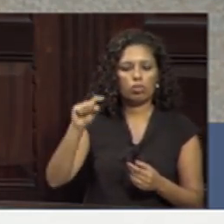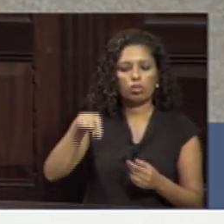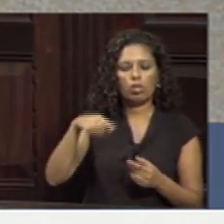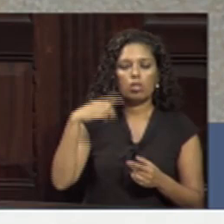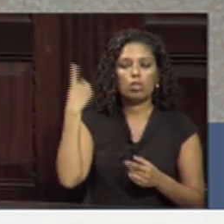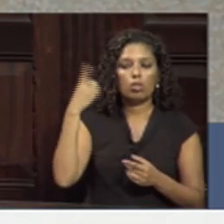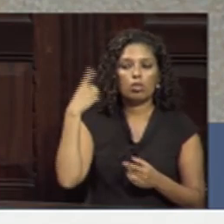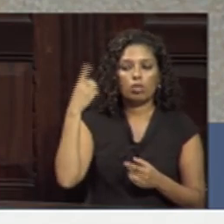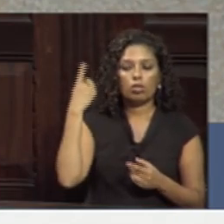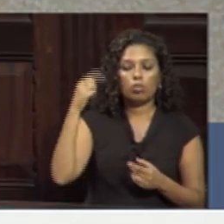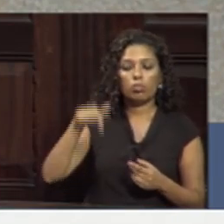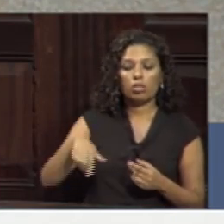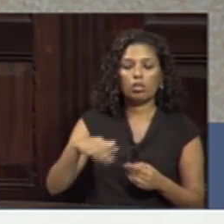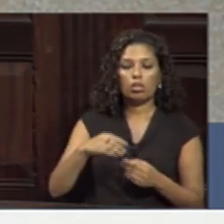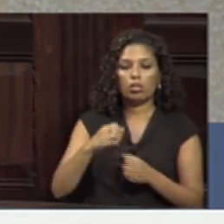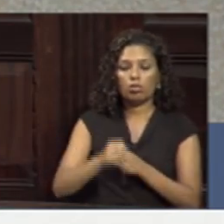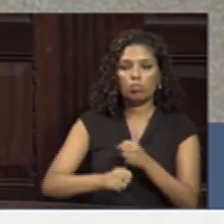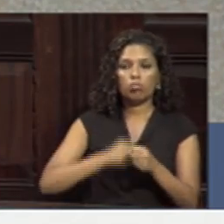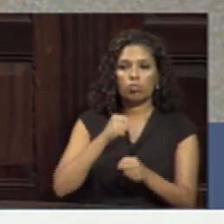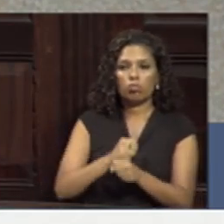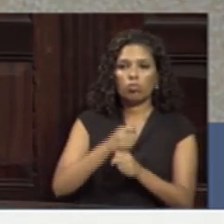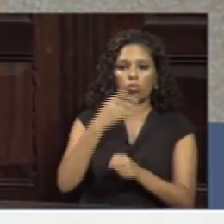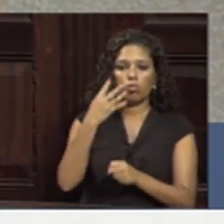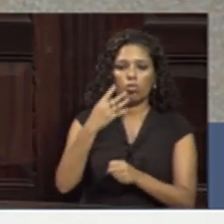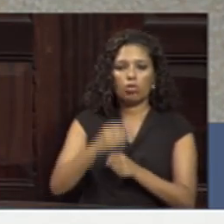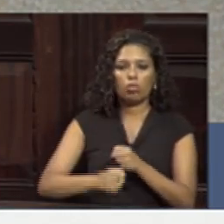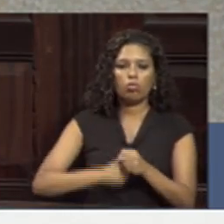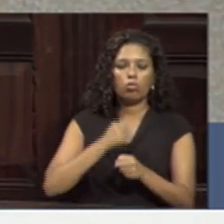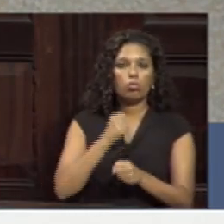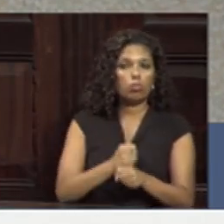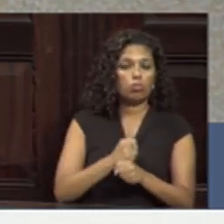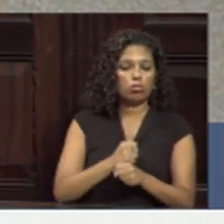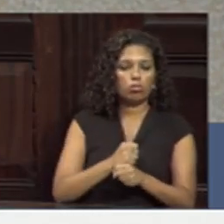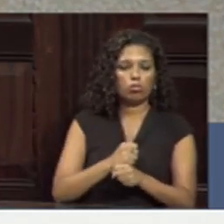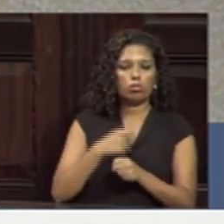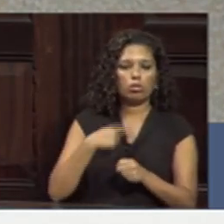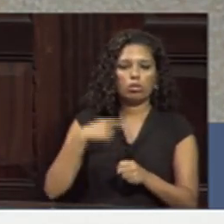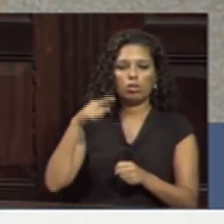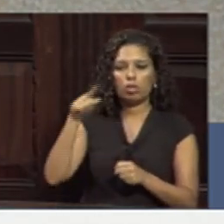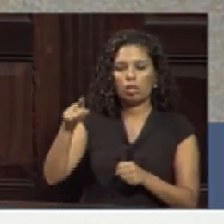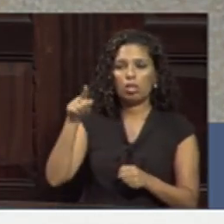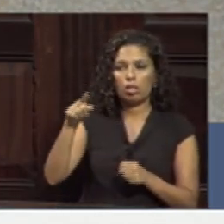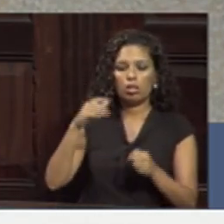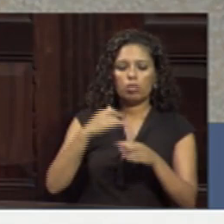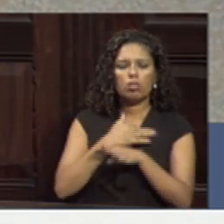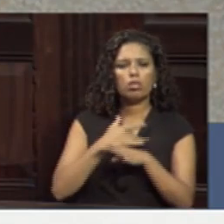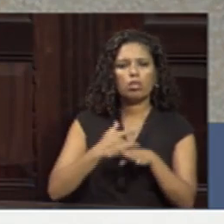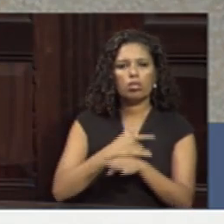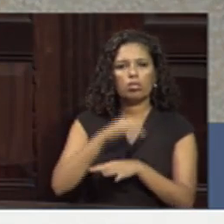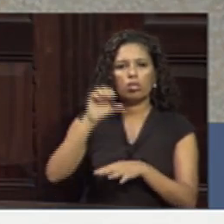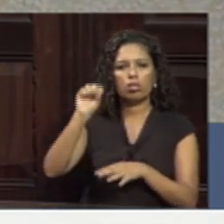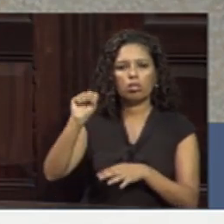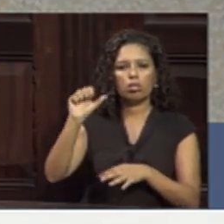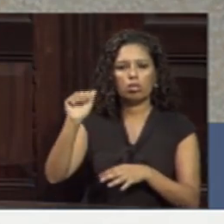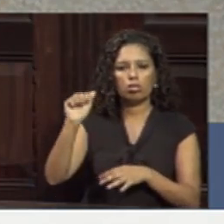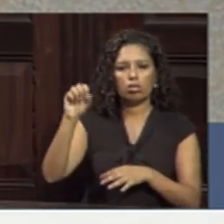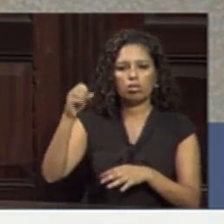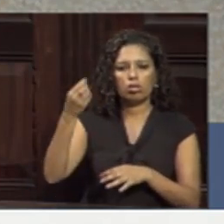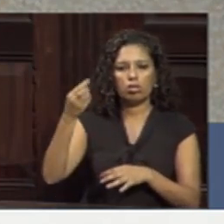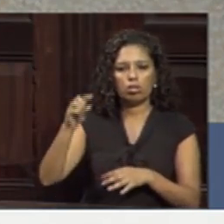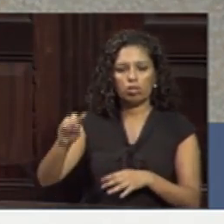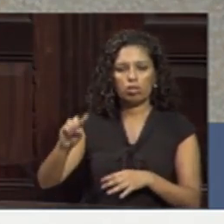de coração, um gonçalense por excelência. São Gonçalo tem um carinho muito